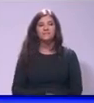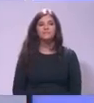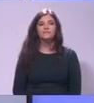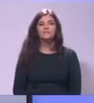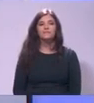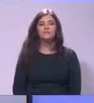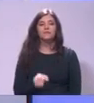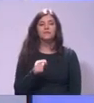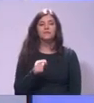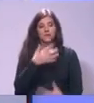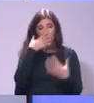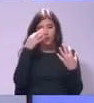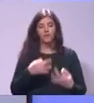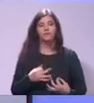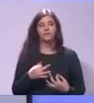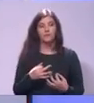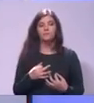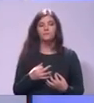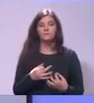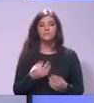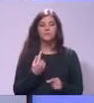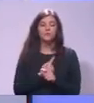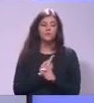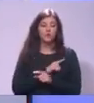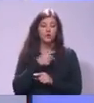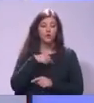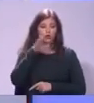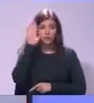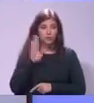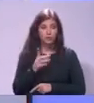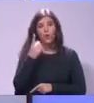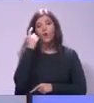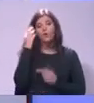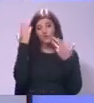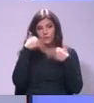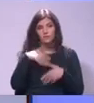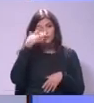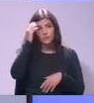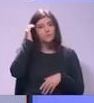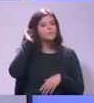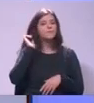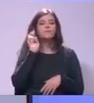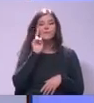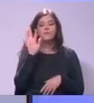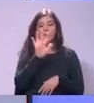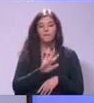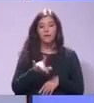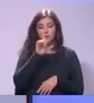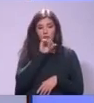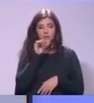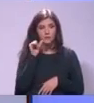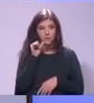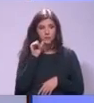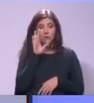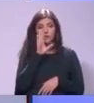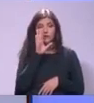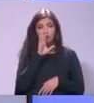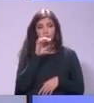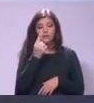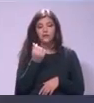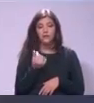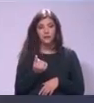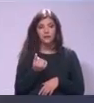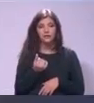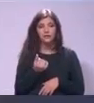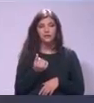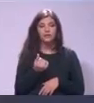é uma confirmação do mundo de coisas que nós já sabemos ontem à noite eu vi estas imagens no twitter da quem passar seus canais